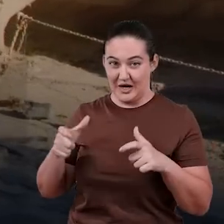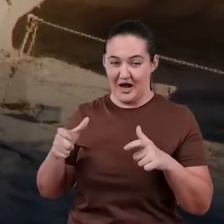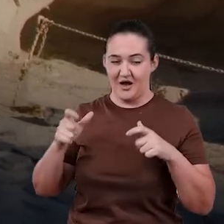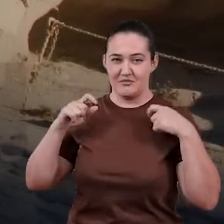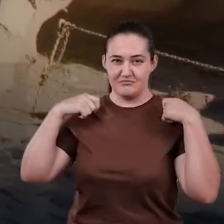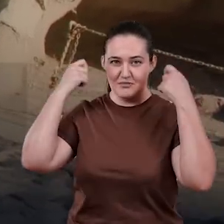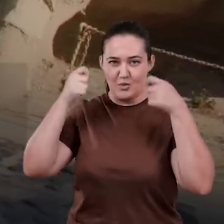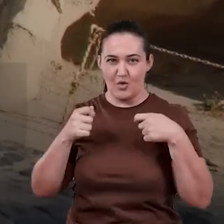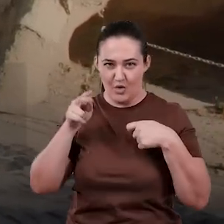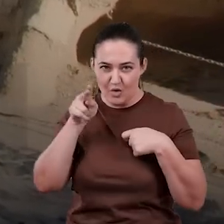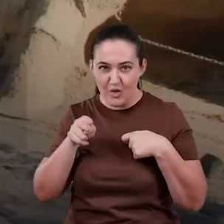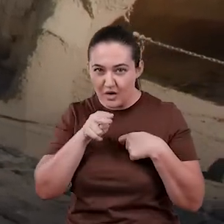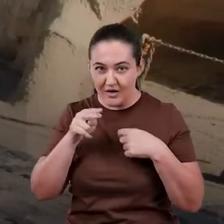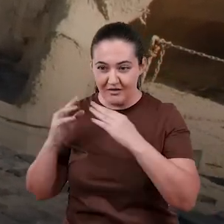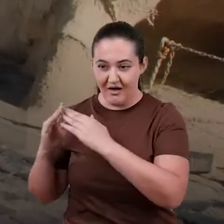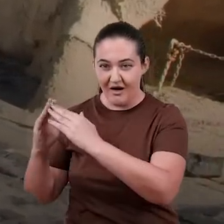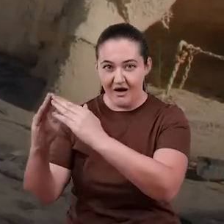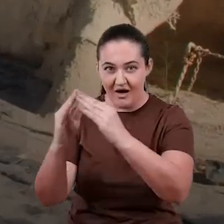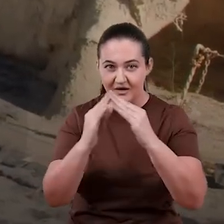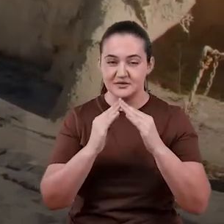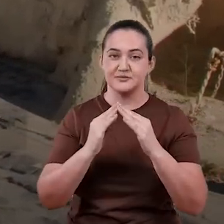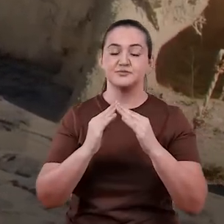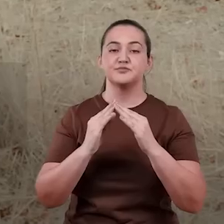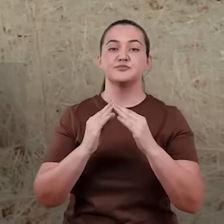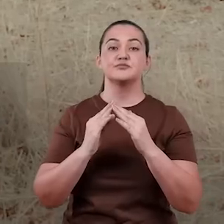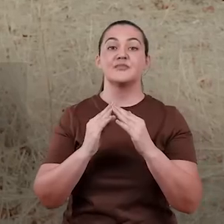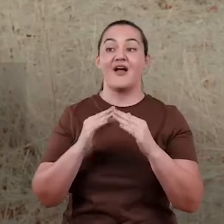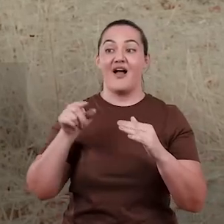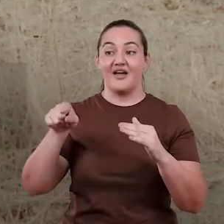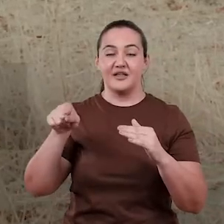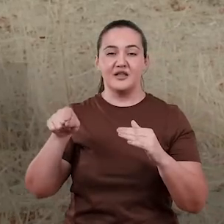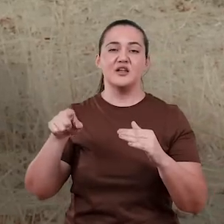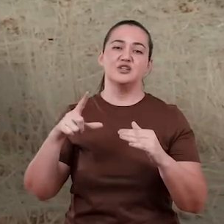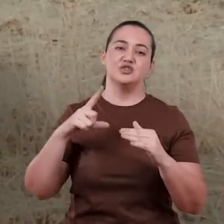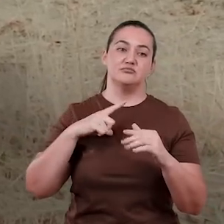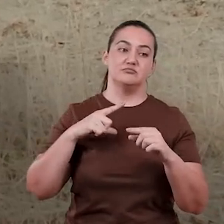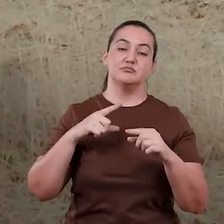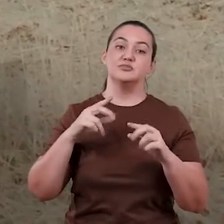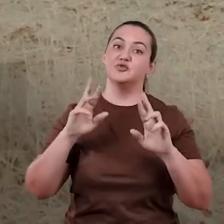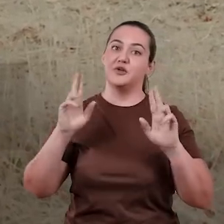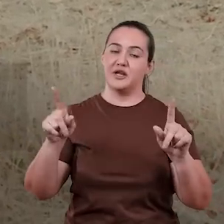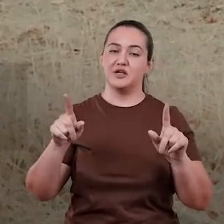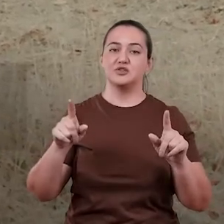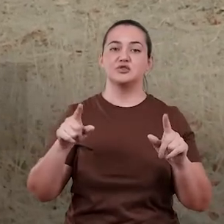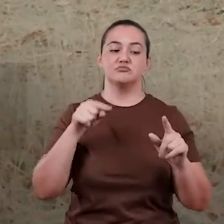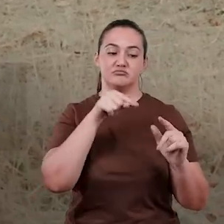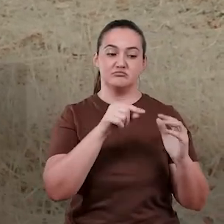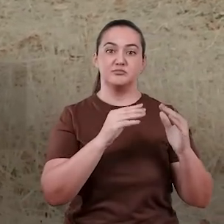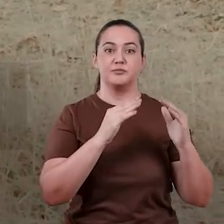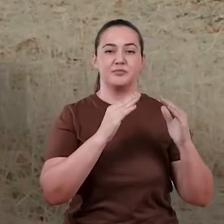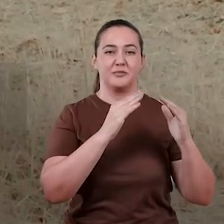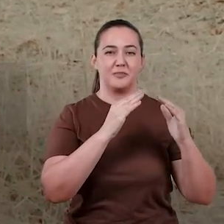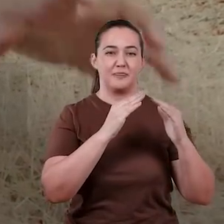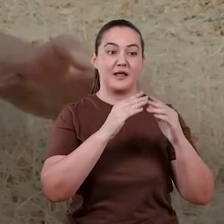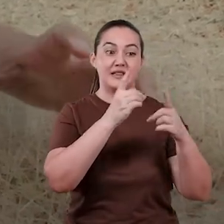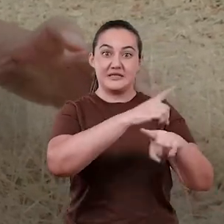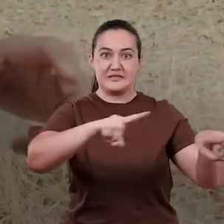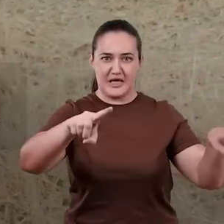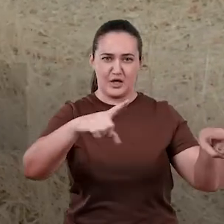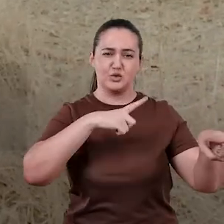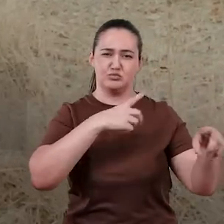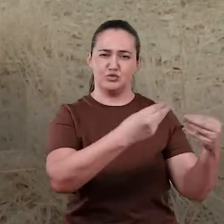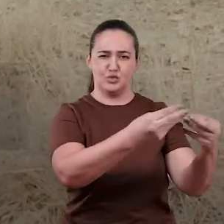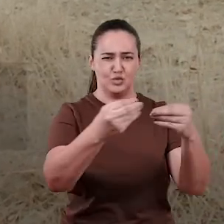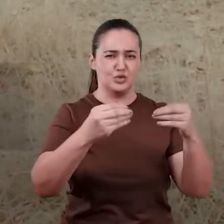Cesareia para aquele fundado por Santo Antão é que enquanto a vida monástica de Santo Antão era exclusivamente nos